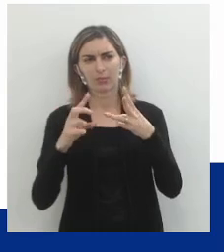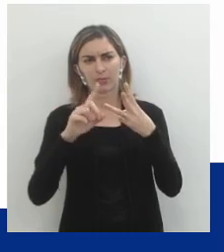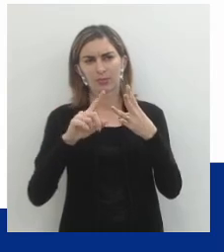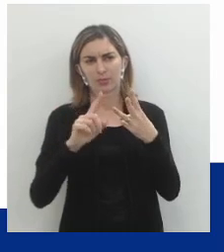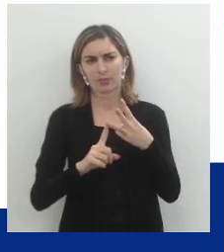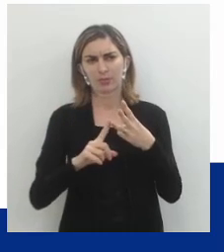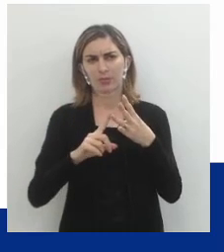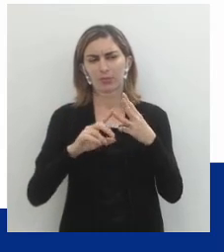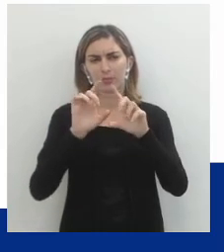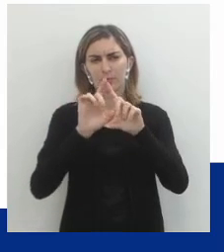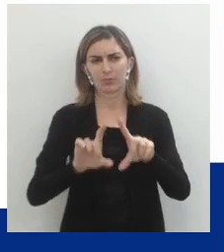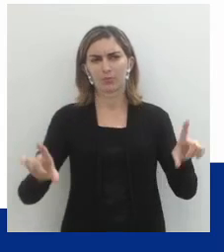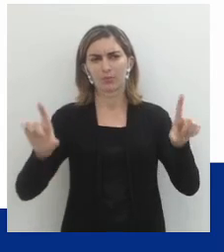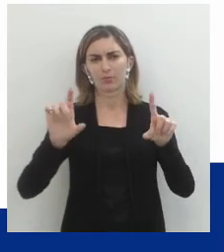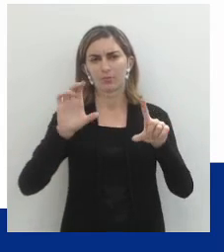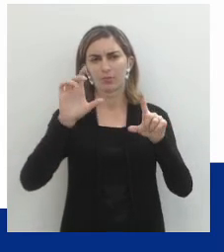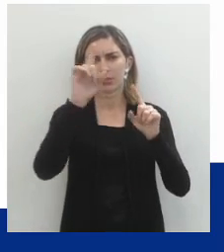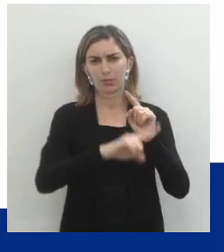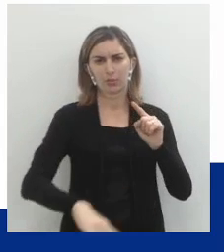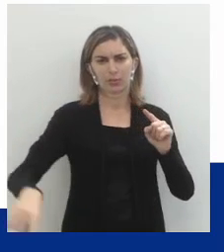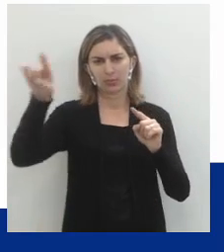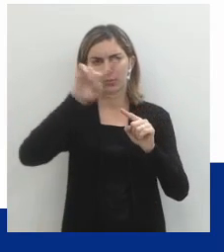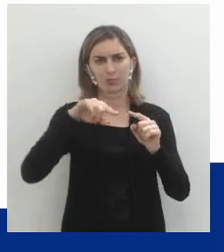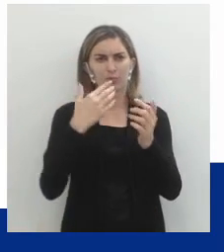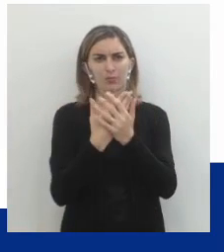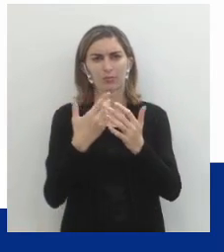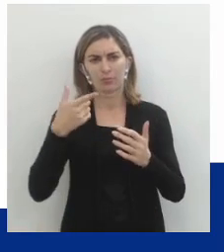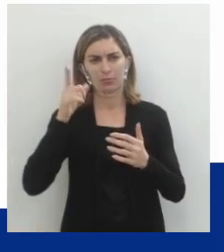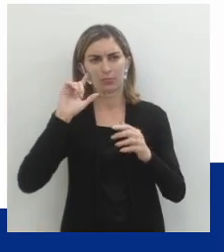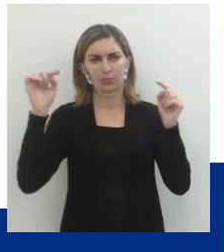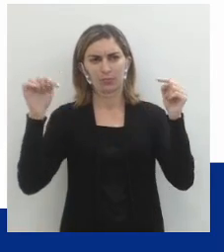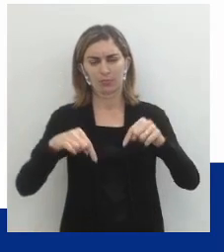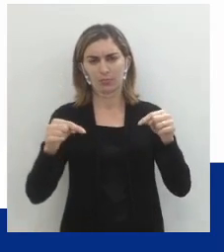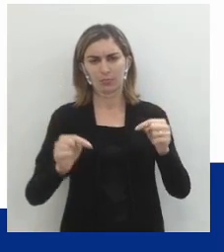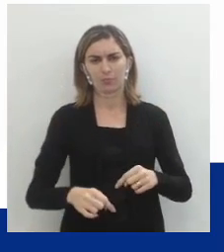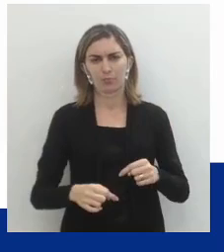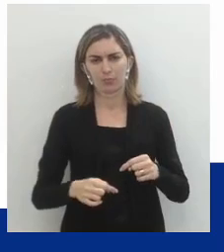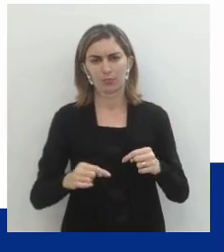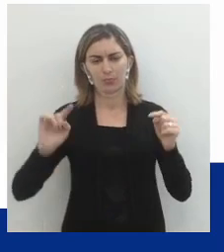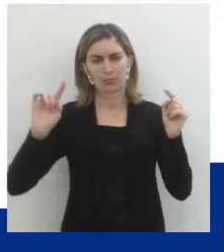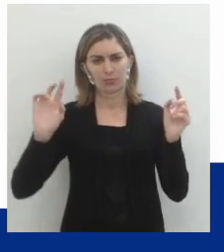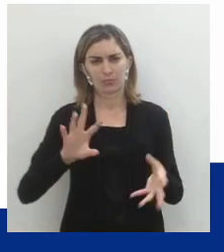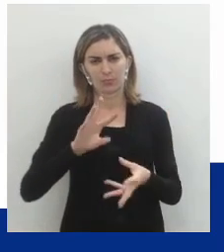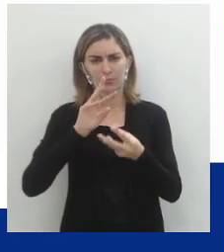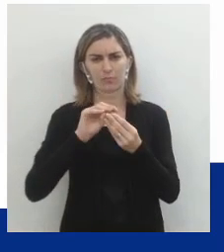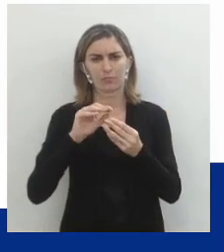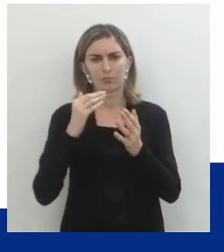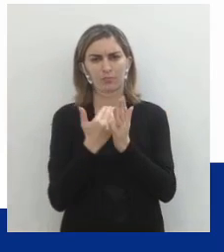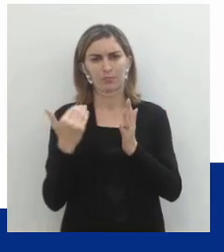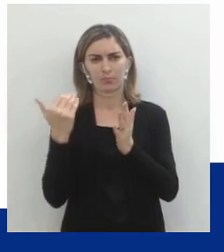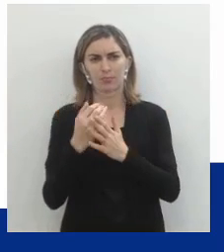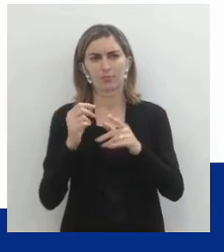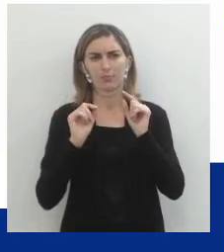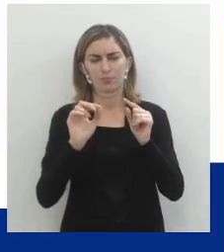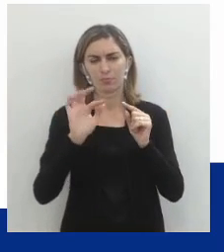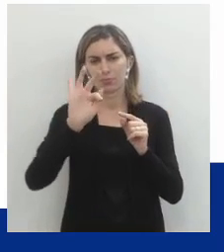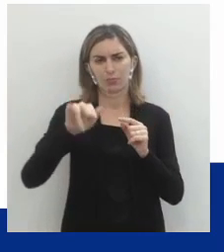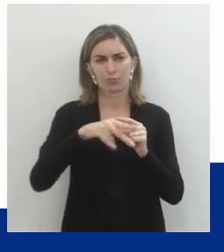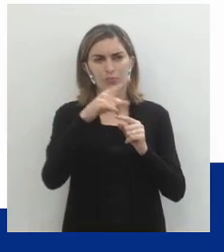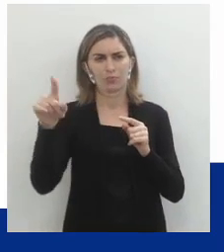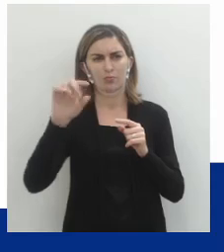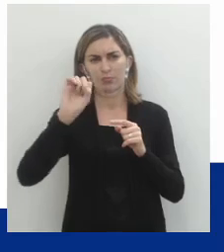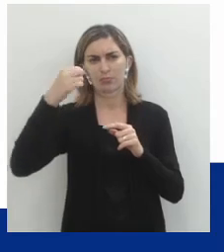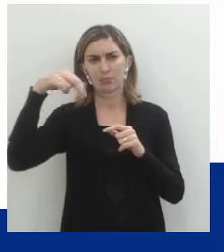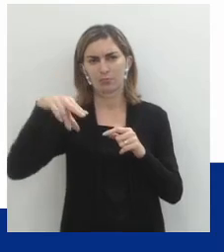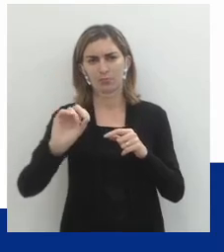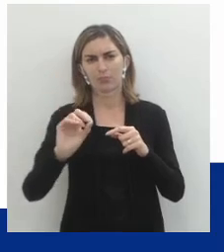3, equação da circunferência na aula anterior. Hoje a gente vai revisar um pouco mais aqui sobre função